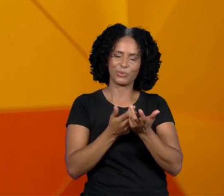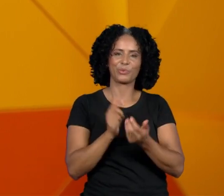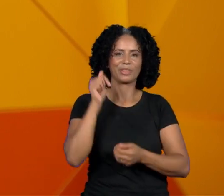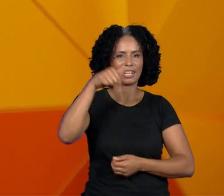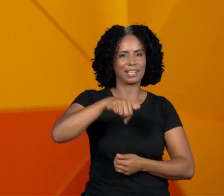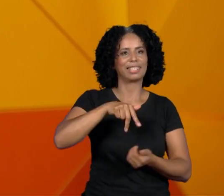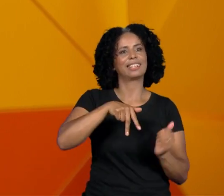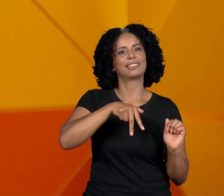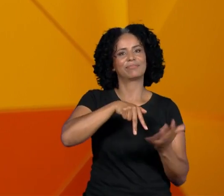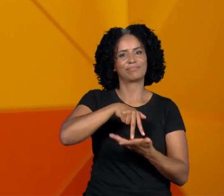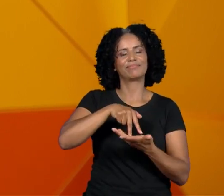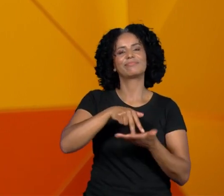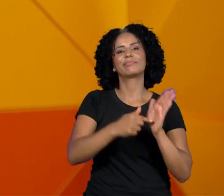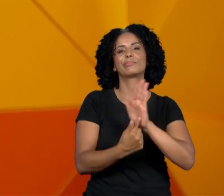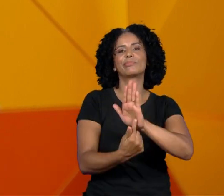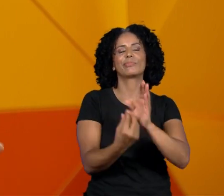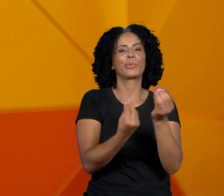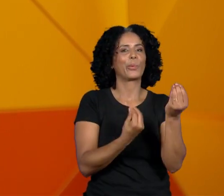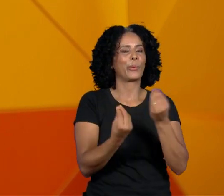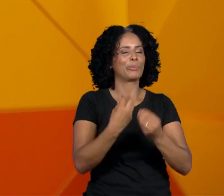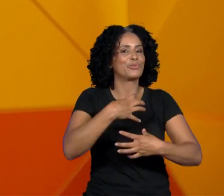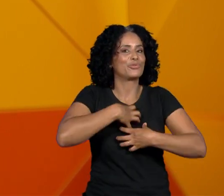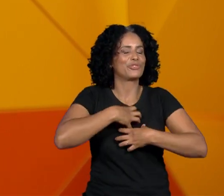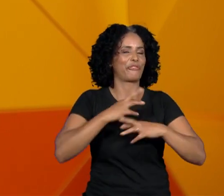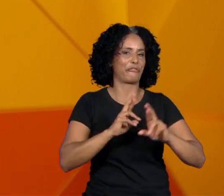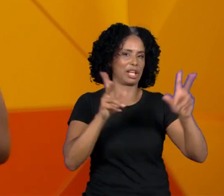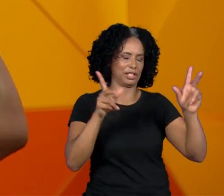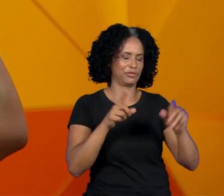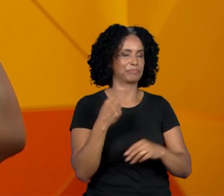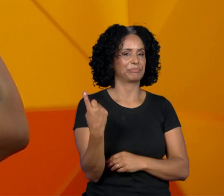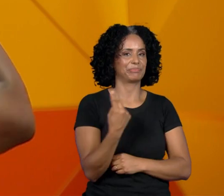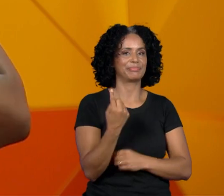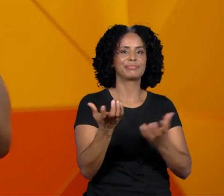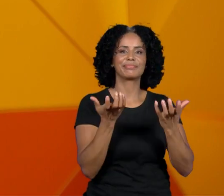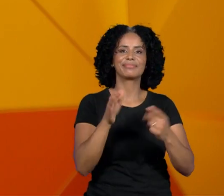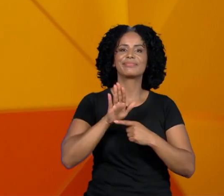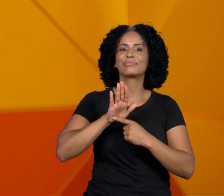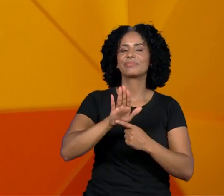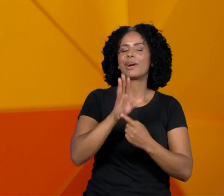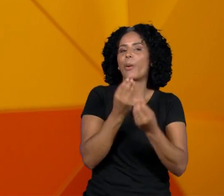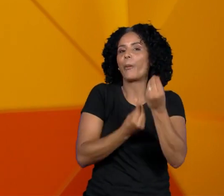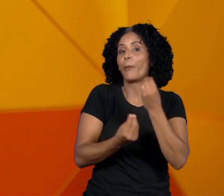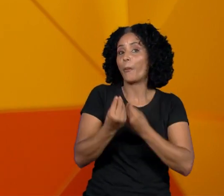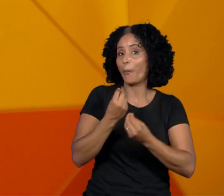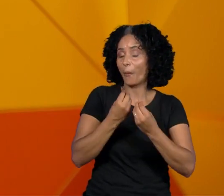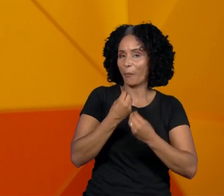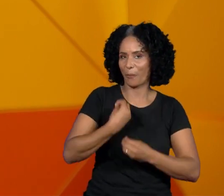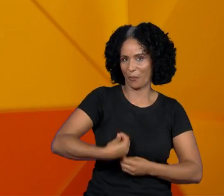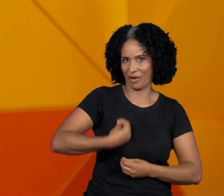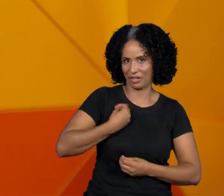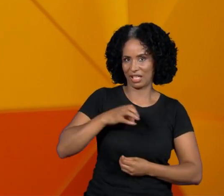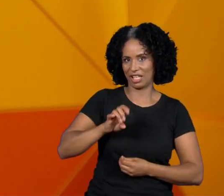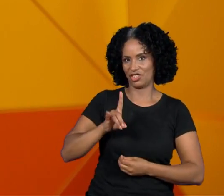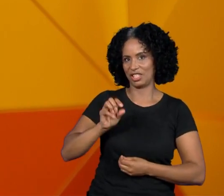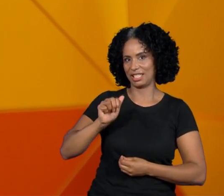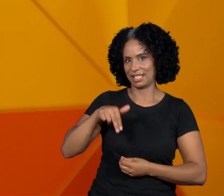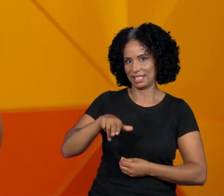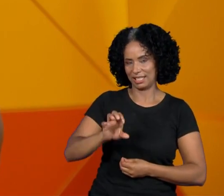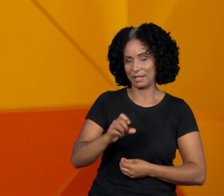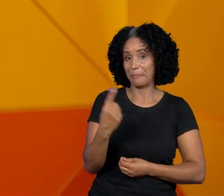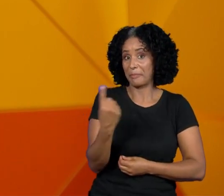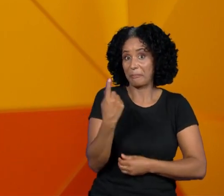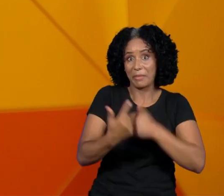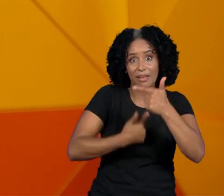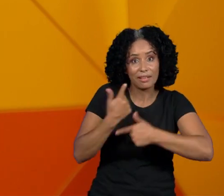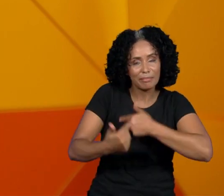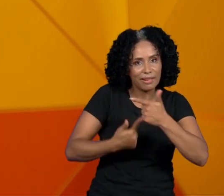quero apresentá-las de uma maneira diferente. Primeiro, eu quero mostrar para vocês o perfil da Ediane Maria, primeira trabalhadora